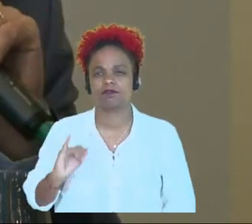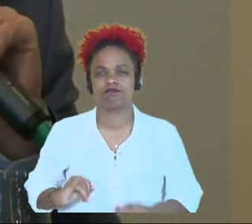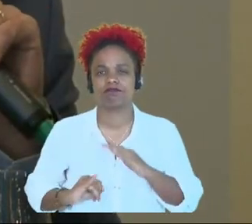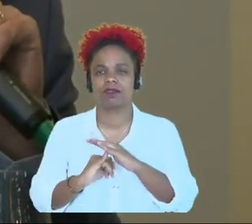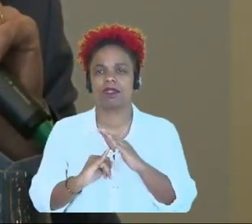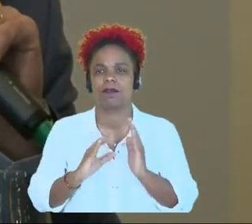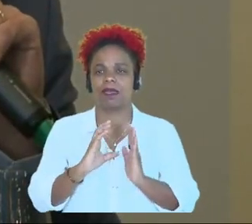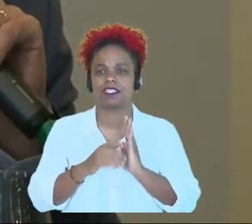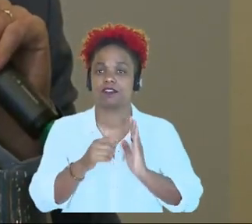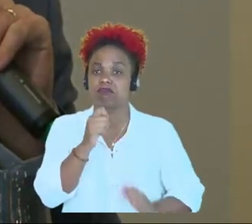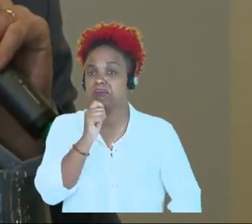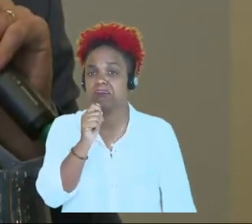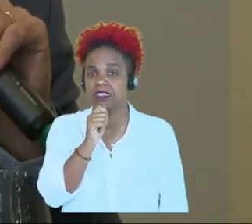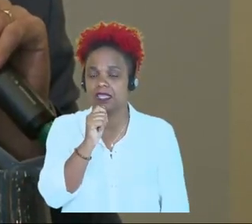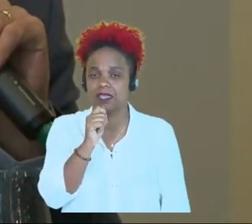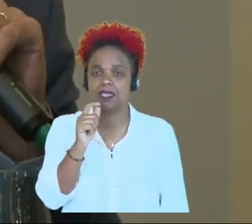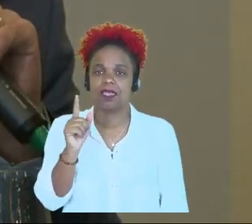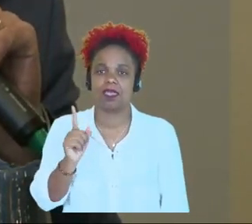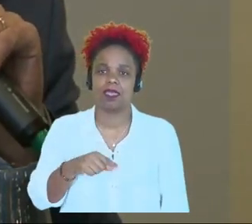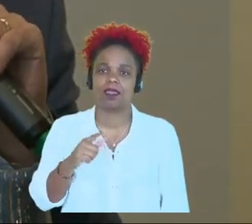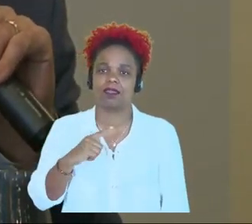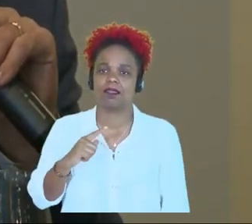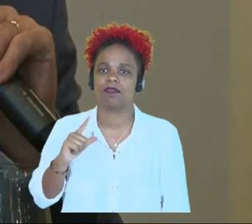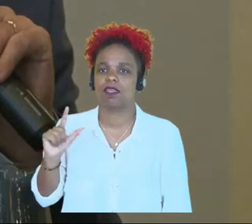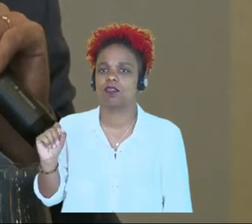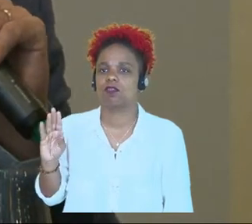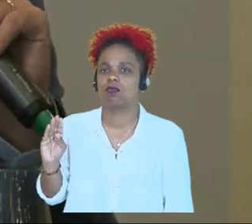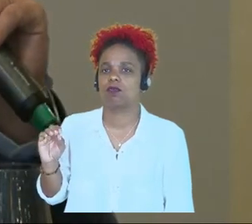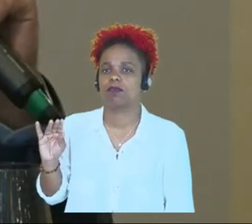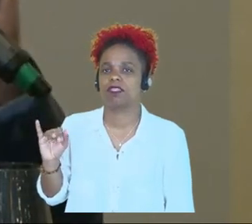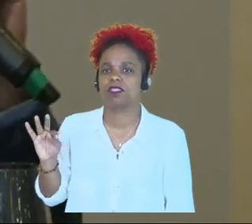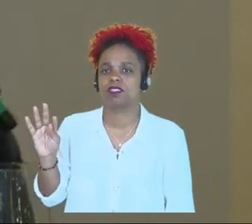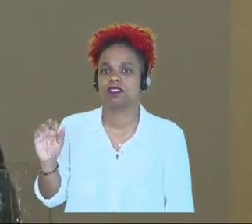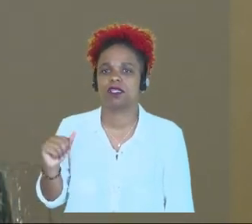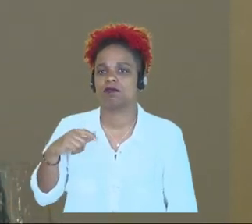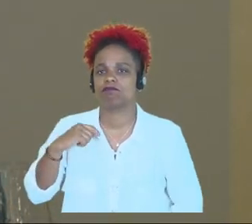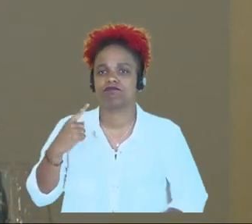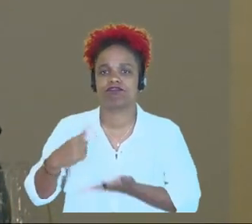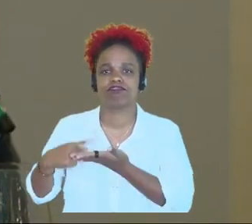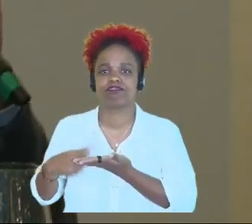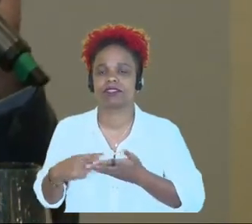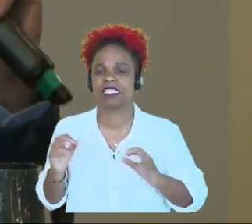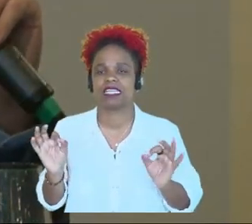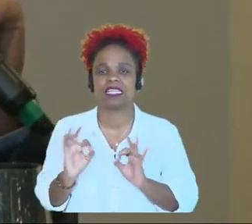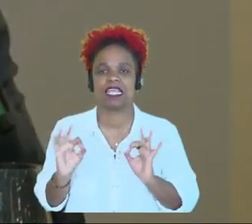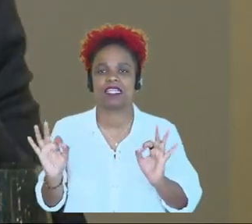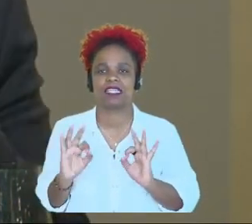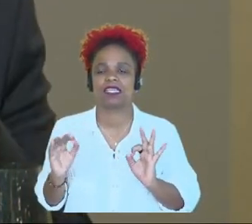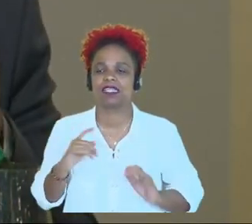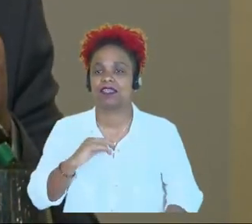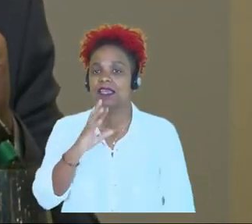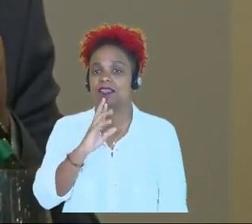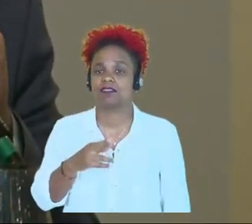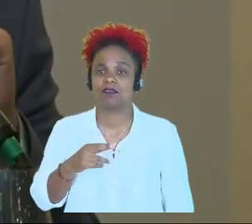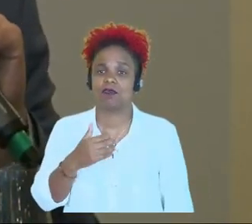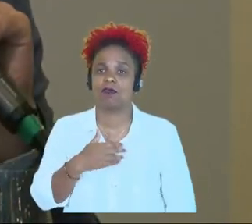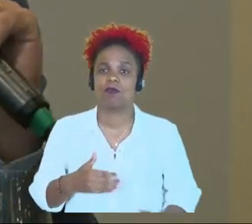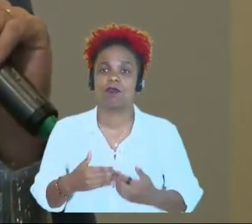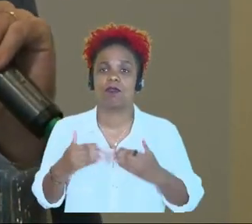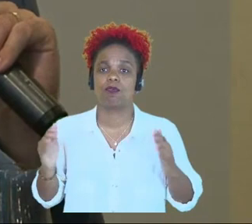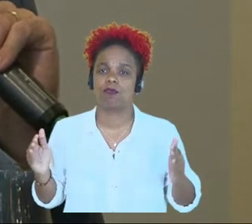sem partidos, que, no fundo, é um governo de lobistas, que não tem compromisso com absolutamente nenhuma causa pública e que não